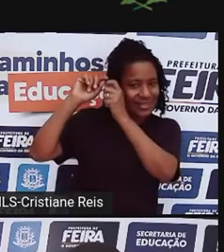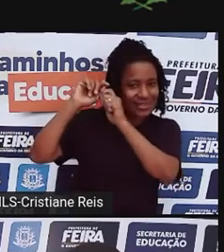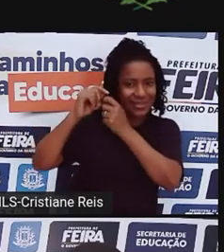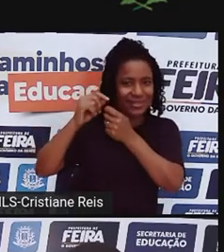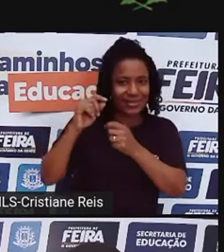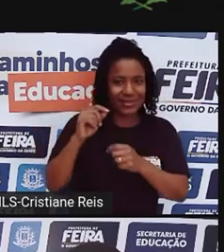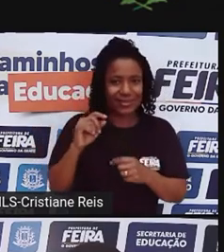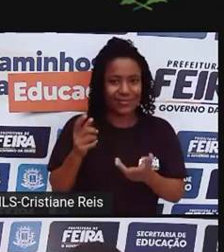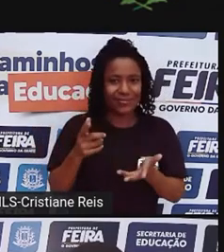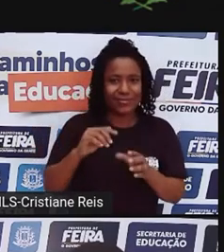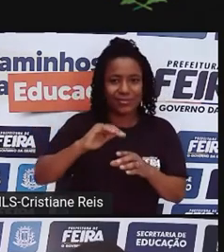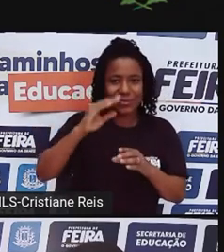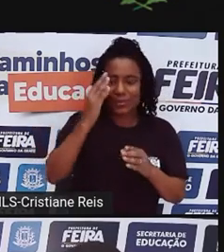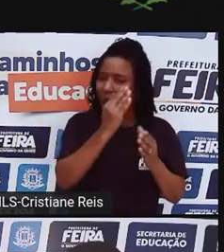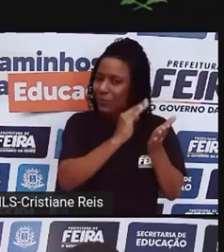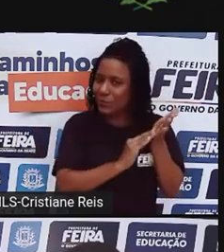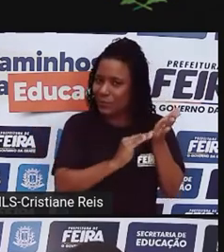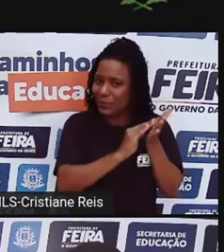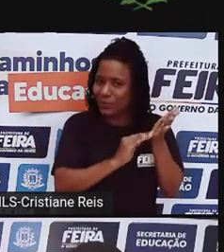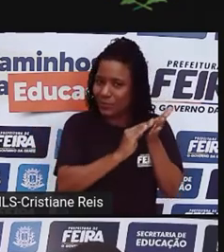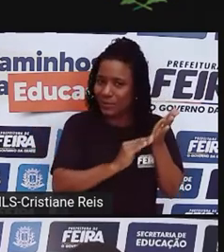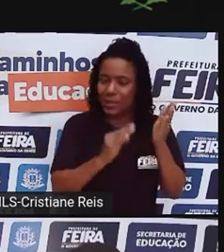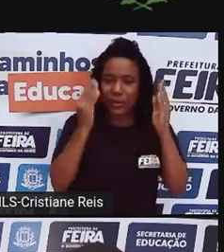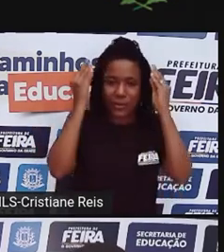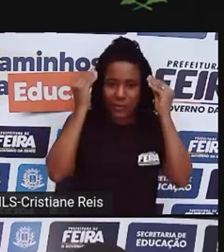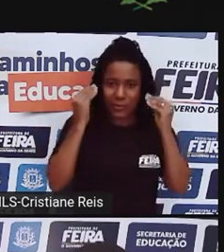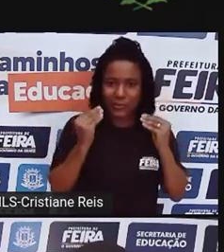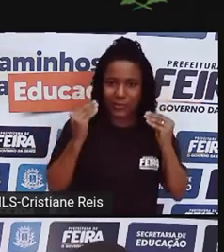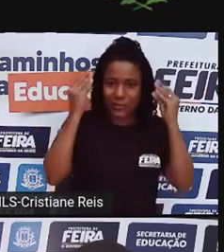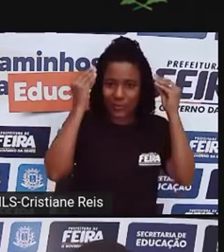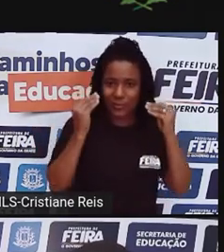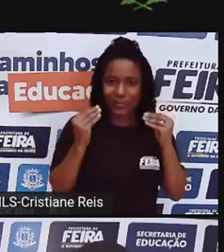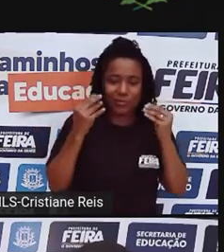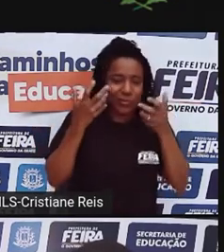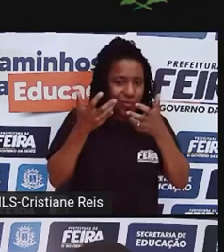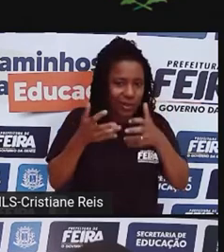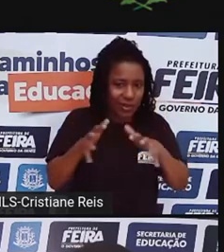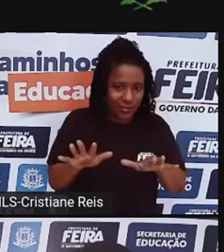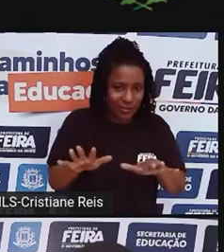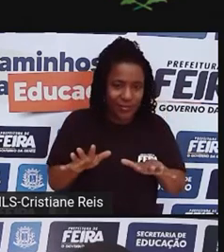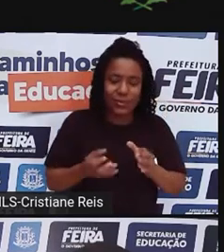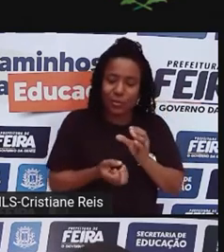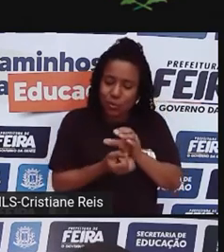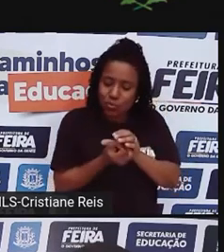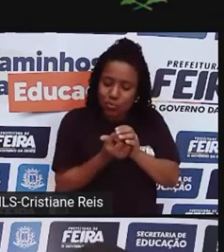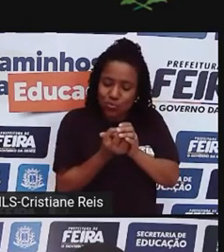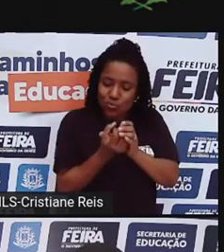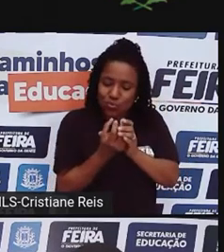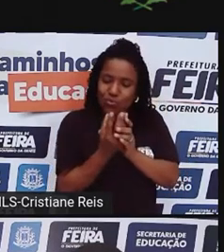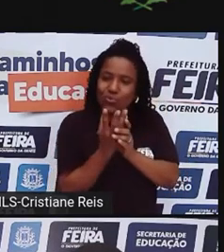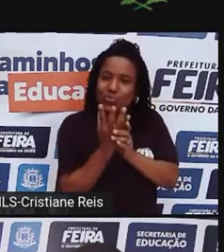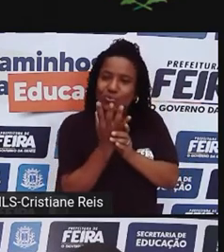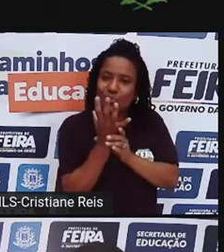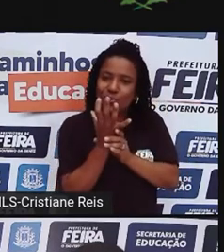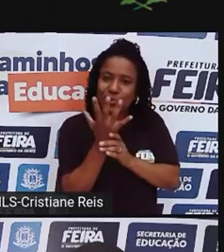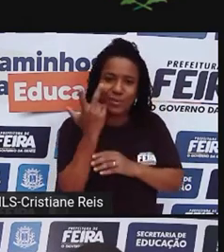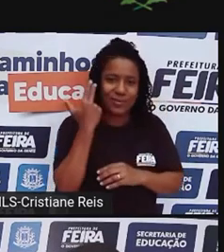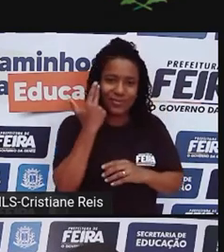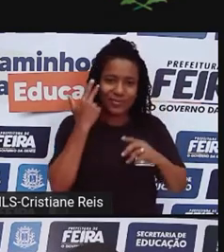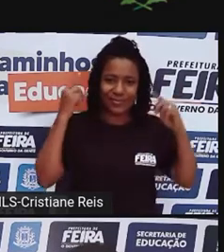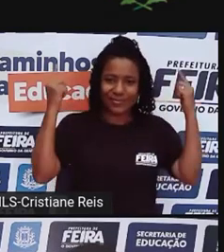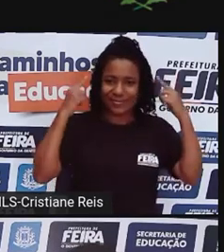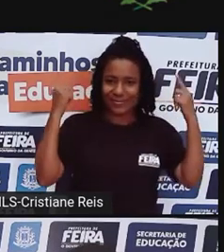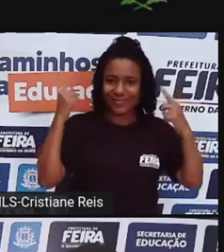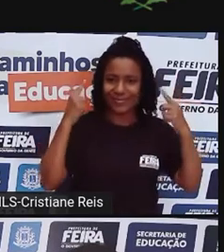não quero passar mais esse tipo de produto. Ela para de passar, deixa o cabelo crescer, assumir as